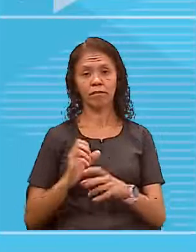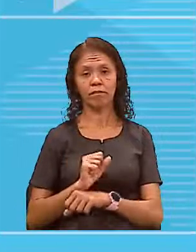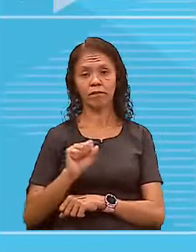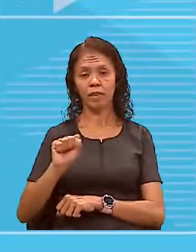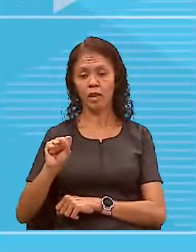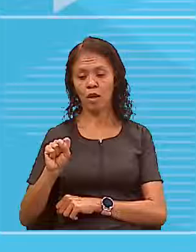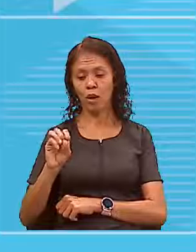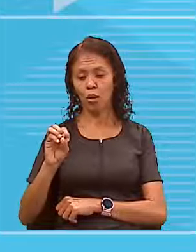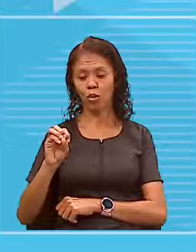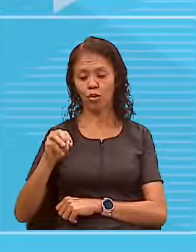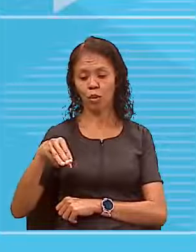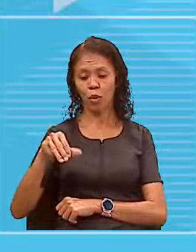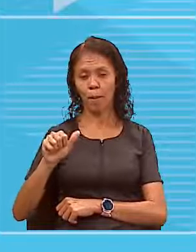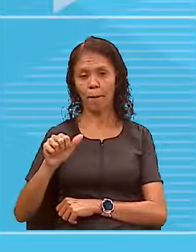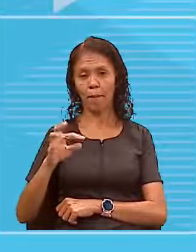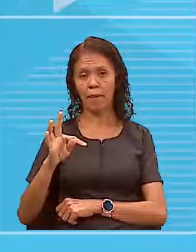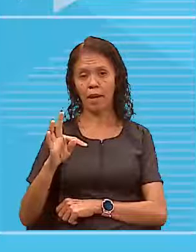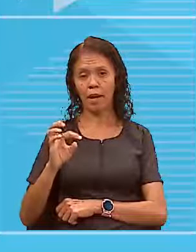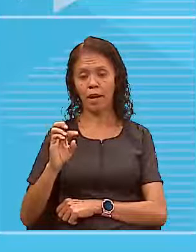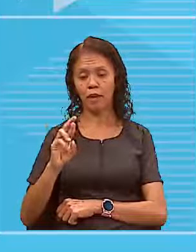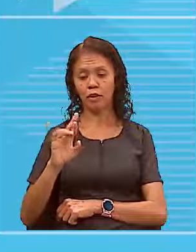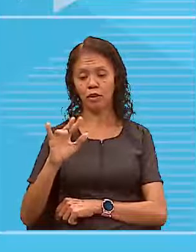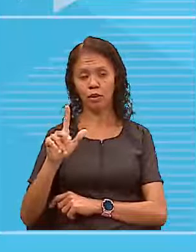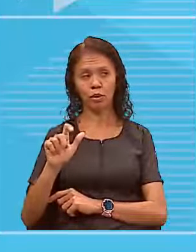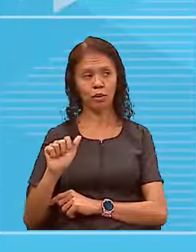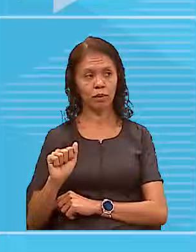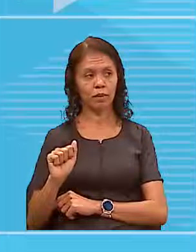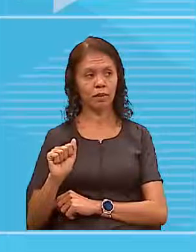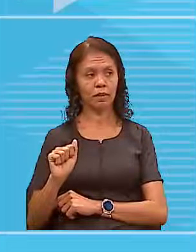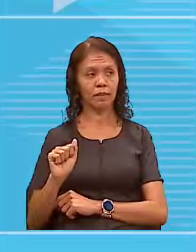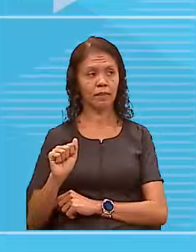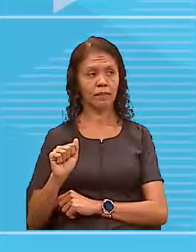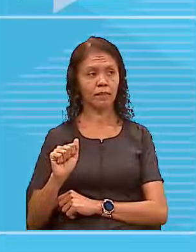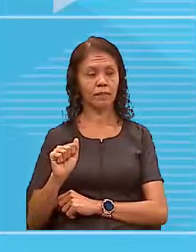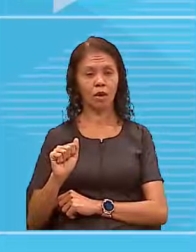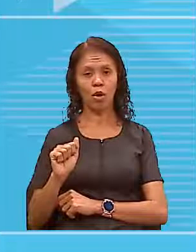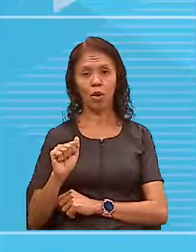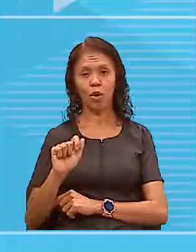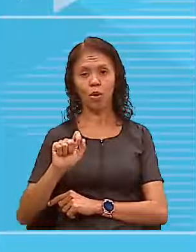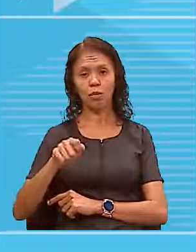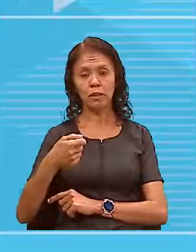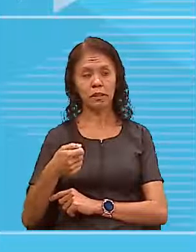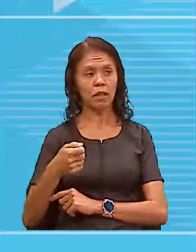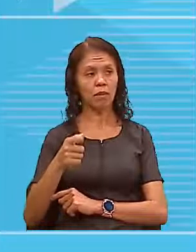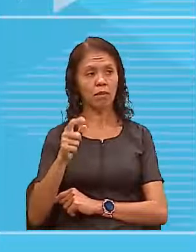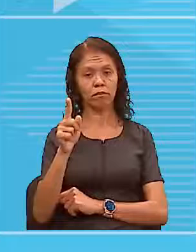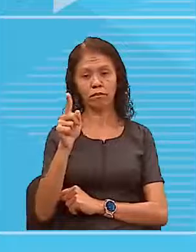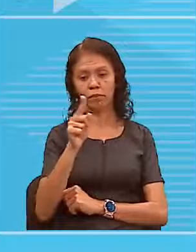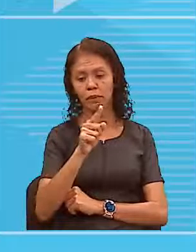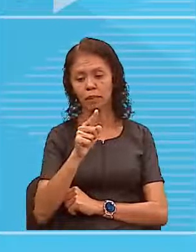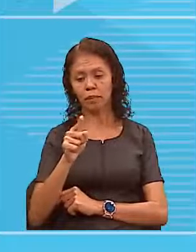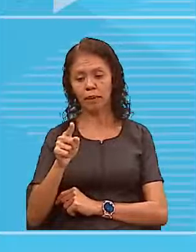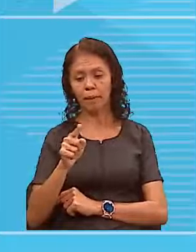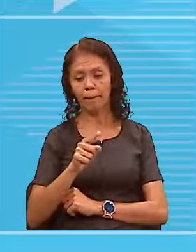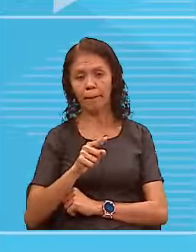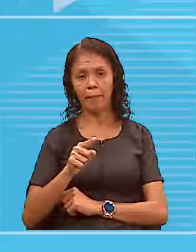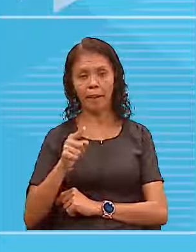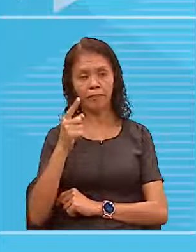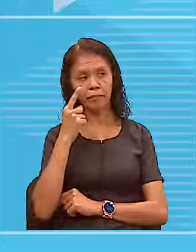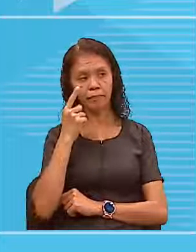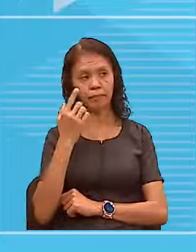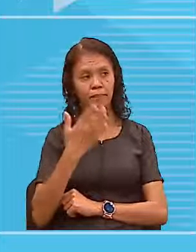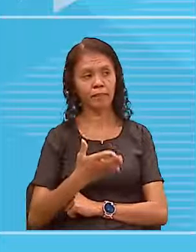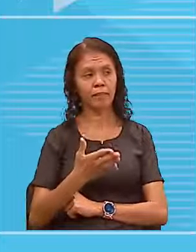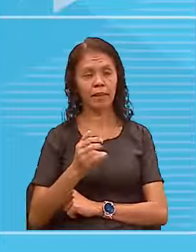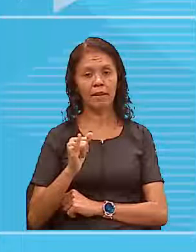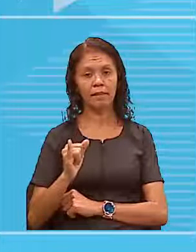Somatória da frequência absoluta. A gente coloca esse sinal dentro da, quando a gente quer